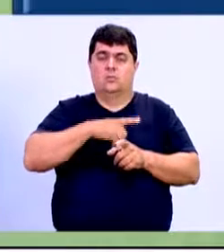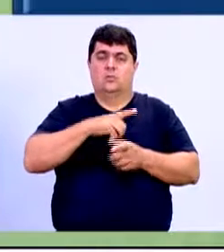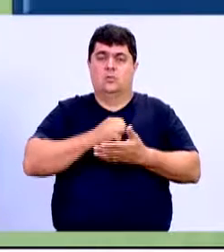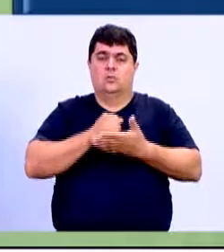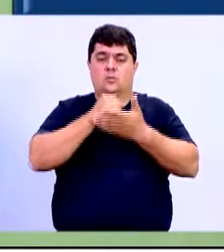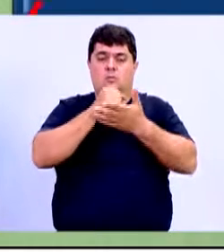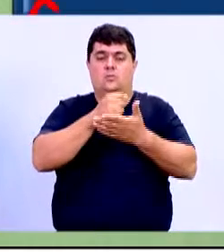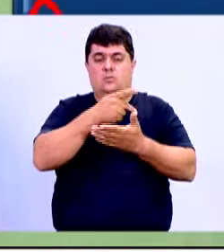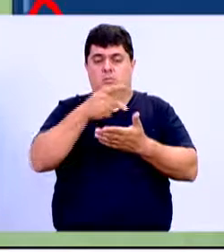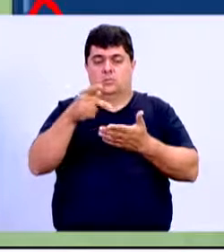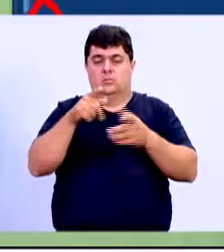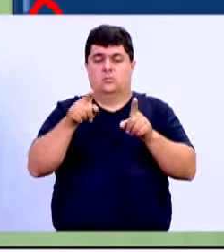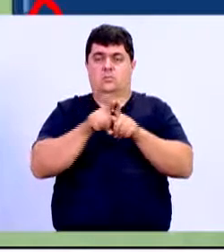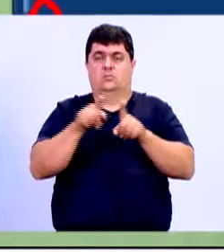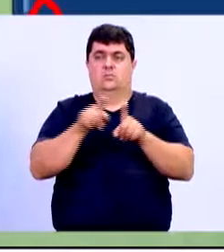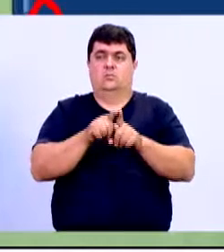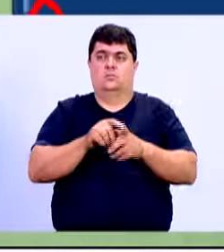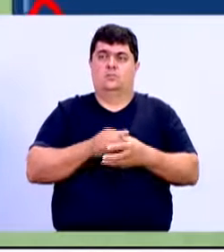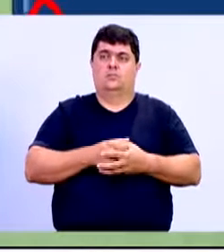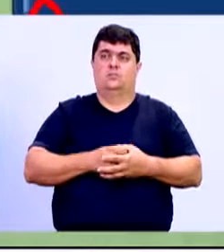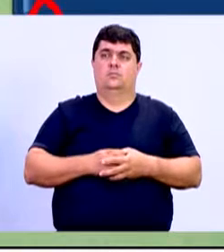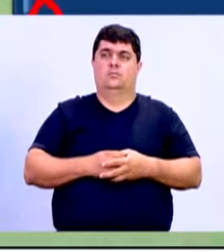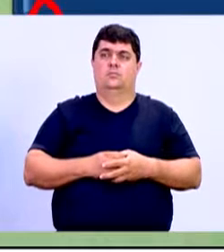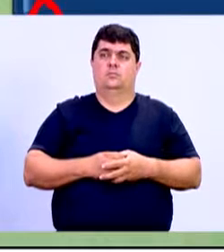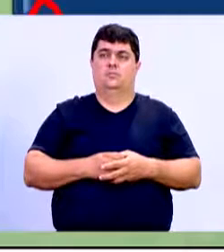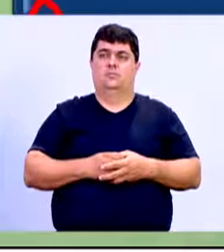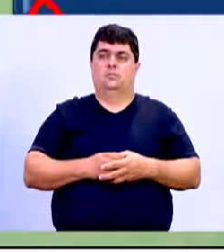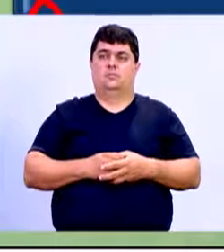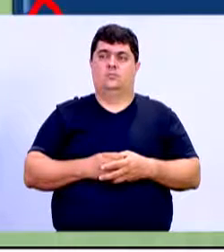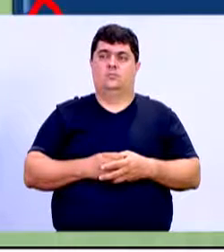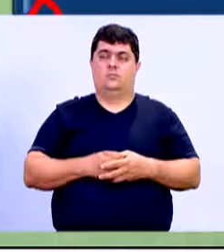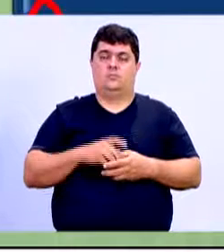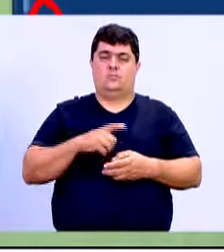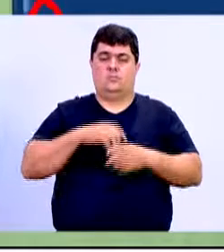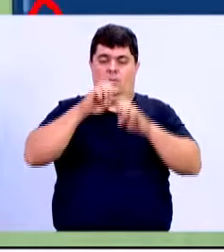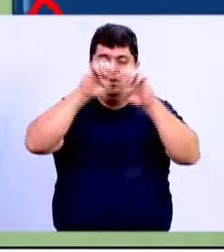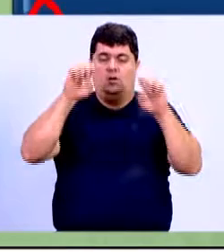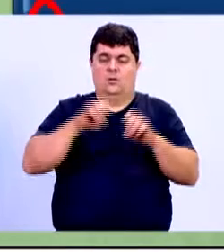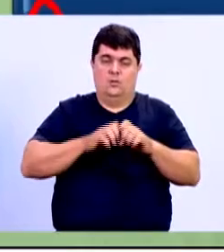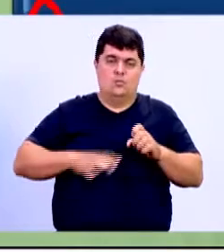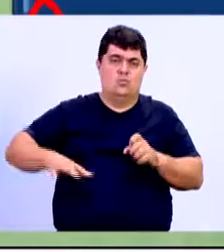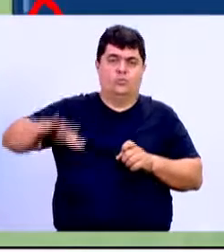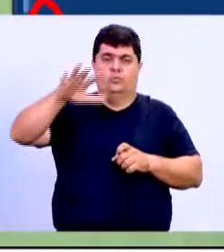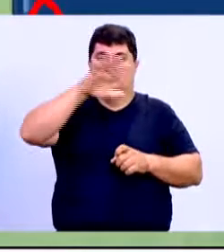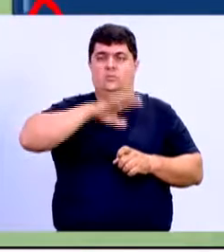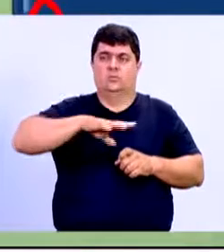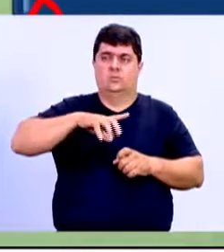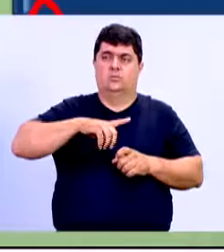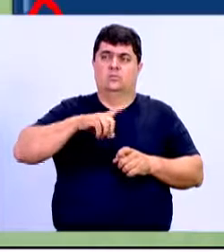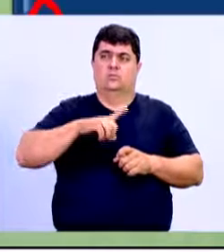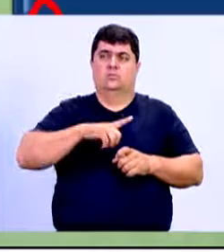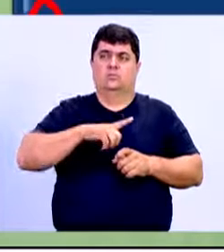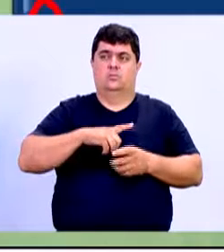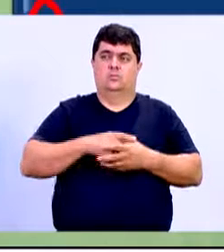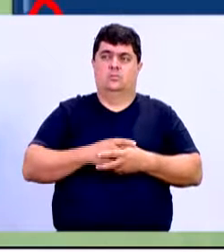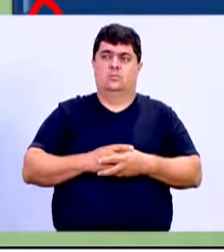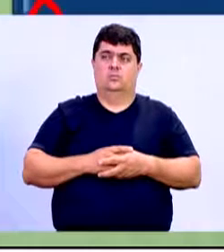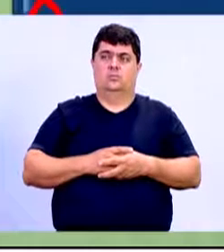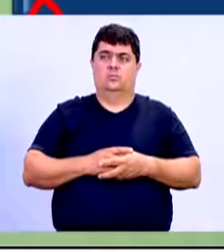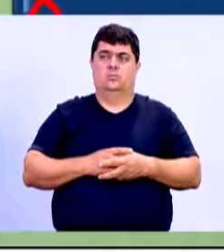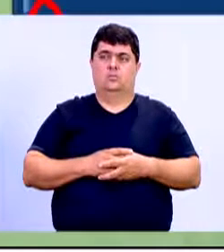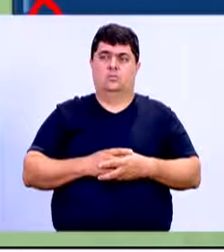ao gabinete da presidência. Então essa aqui é a estrutura macro do Tribunal de Contas, né? Então a secretaria hoje ela atende